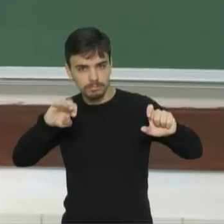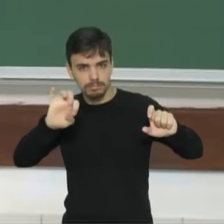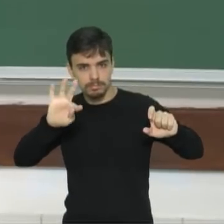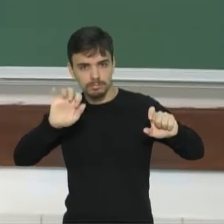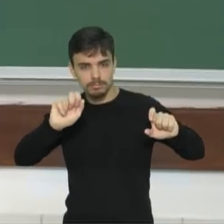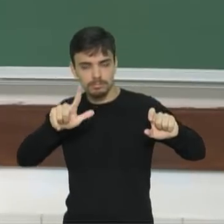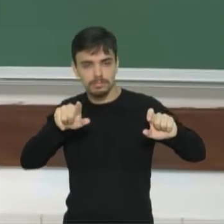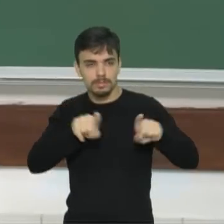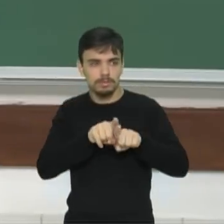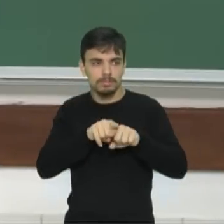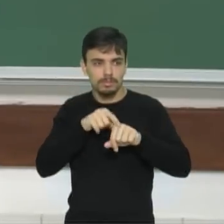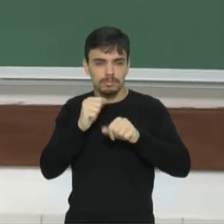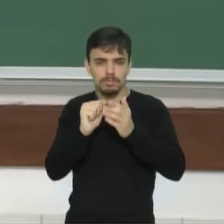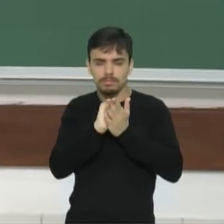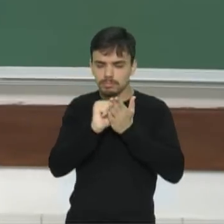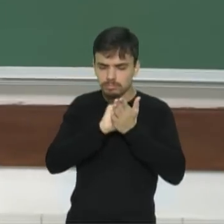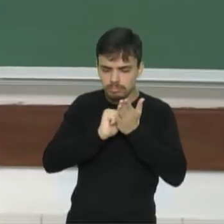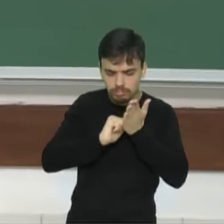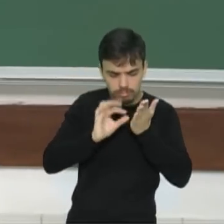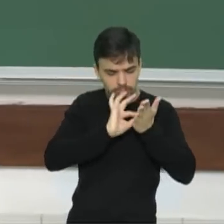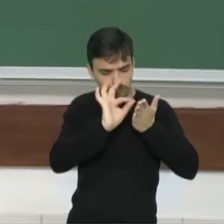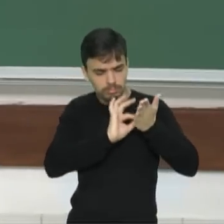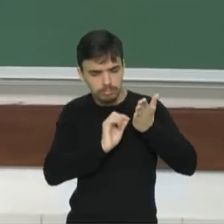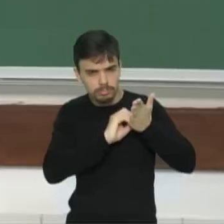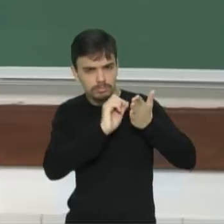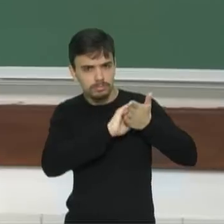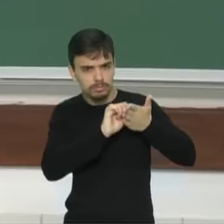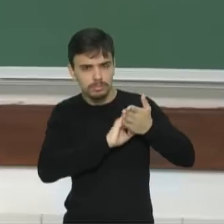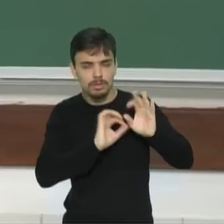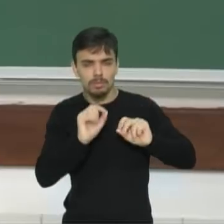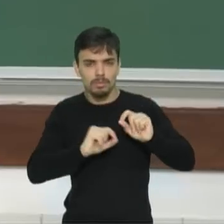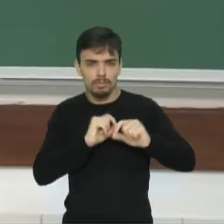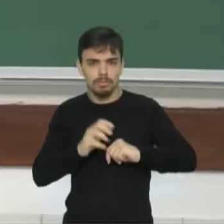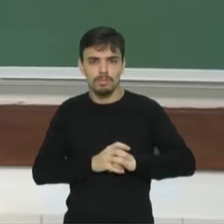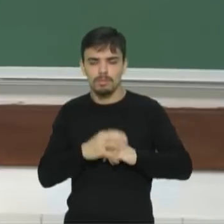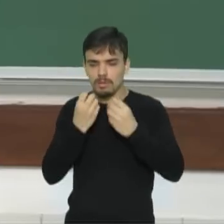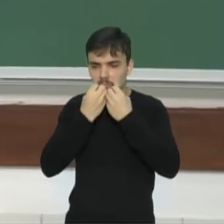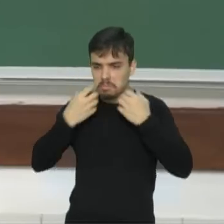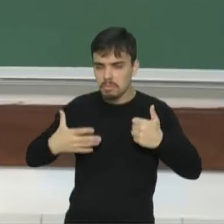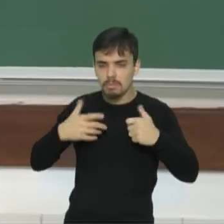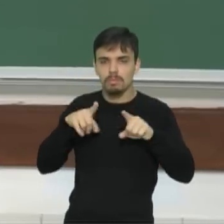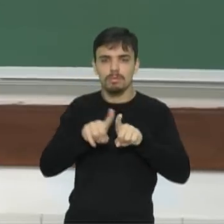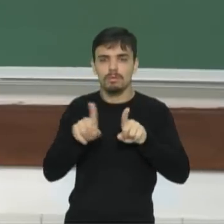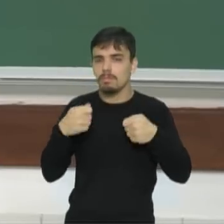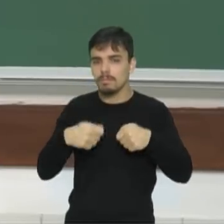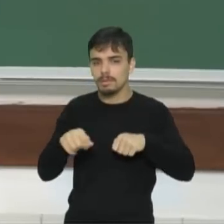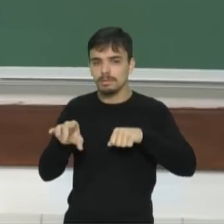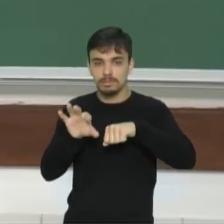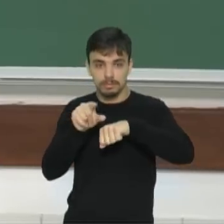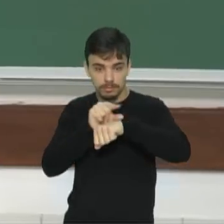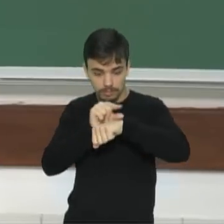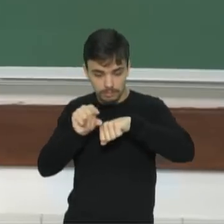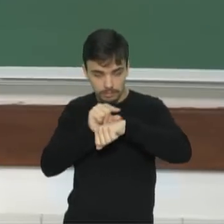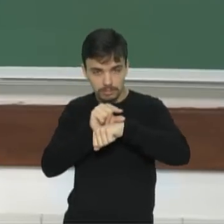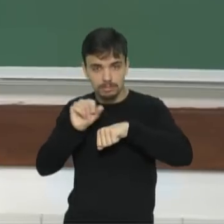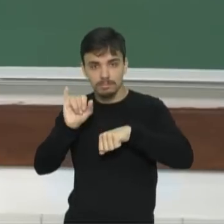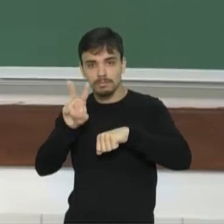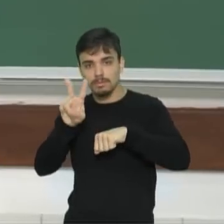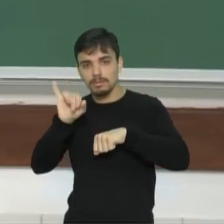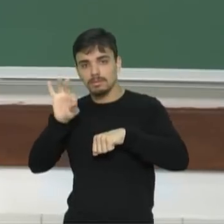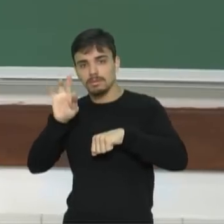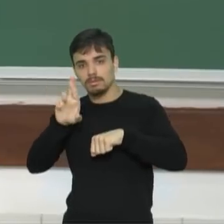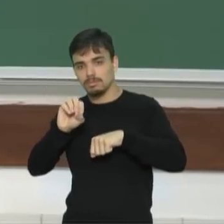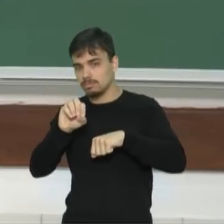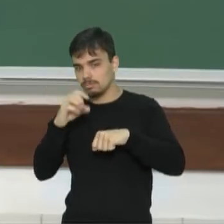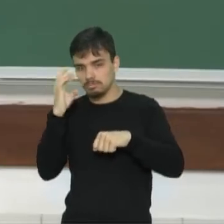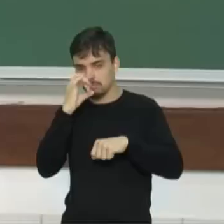nessa camada, um polimento tão bom, que não precisa do vidro. A camada fica tão reta e tão bem